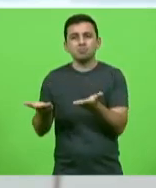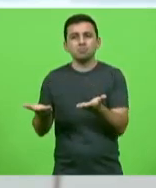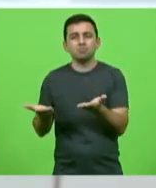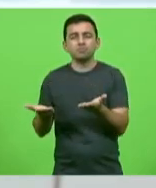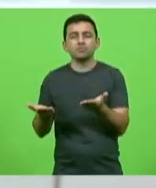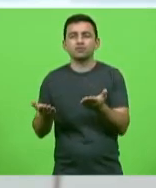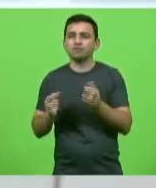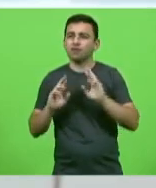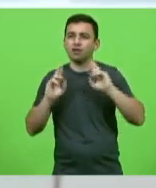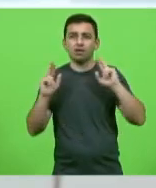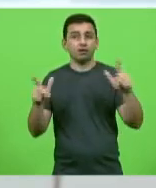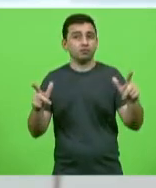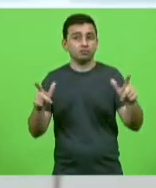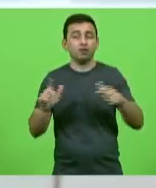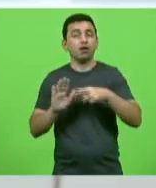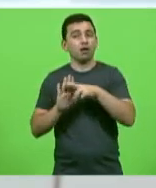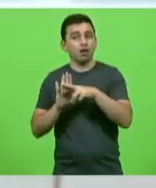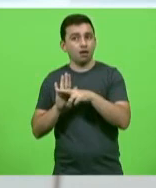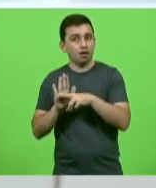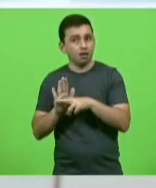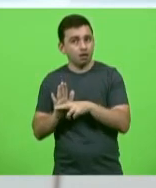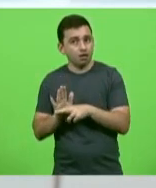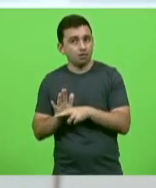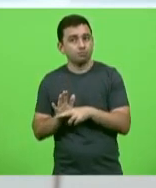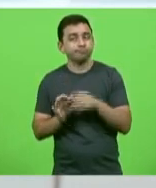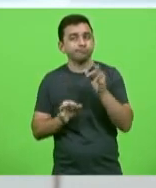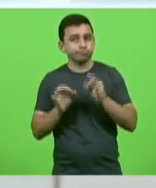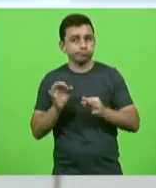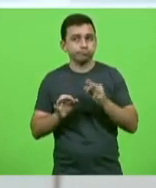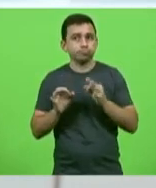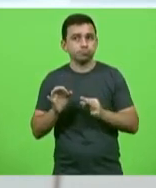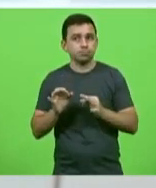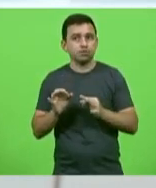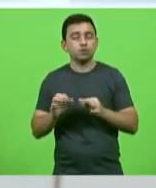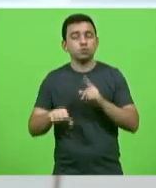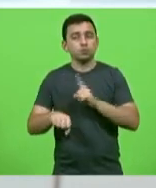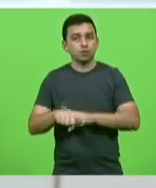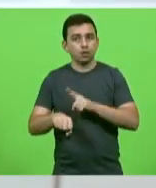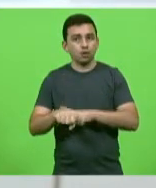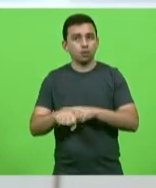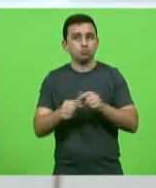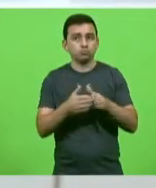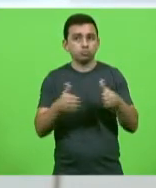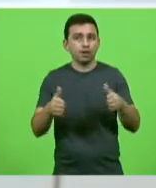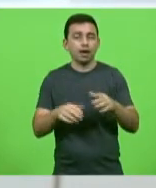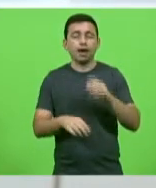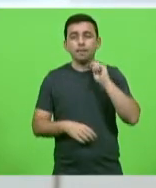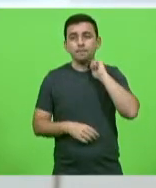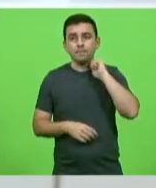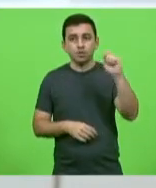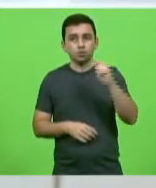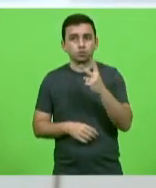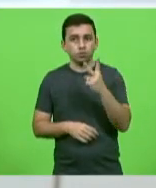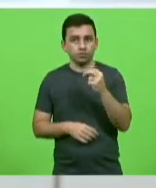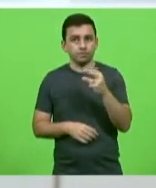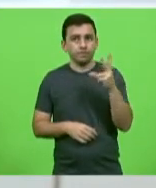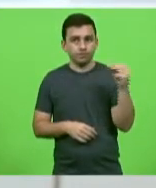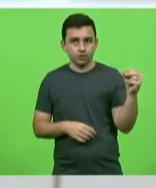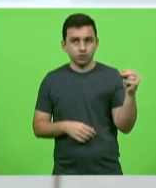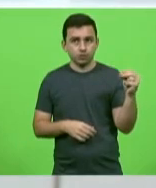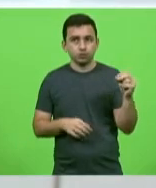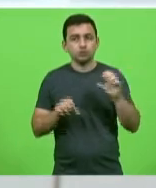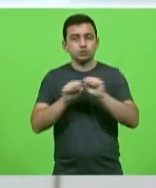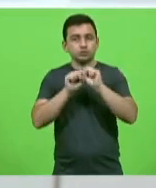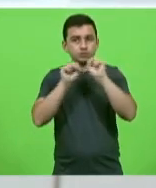contrariando A Norma Jurídica que vigorava o tempo da contratação abril de 2020 e o sistema